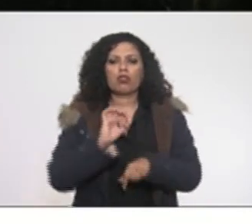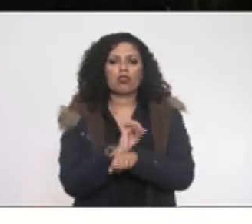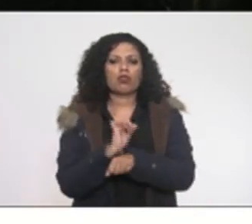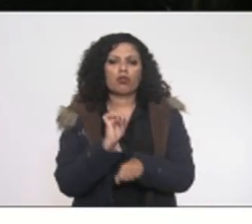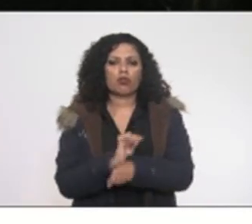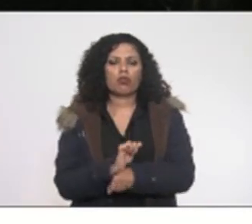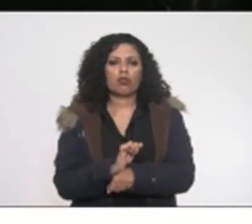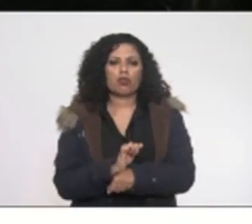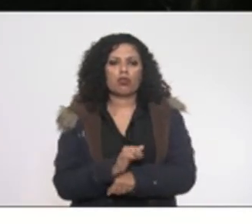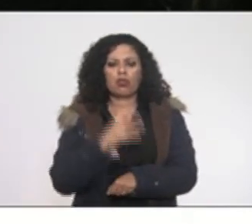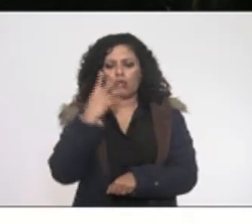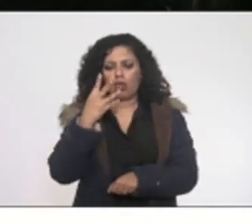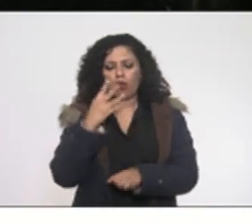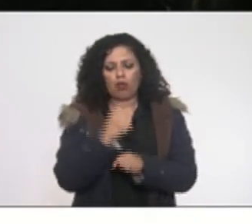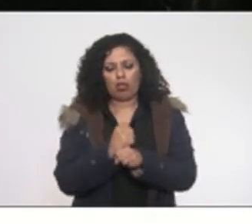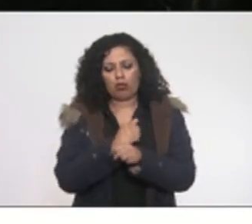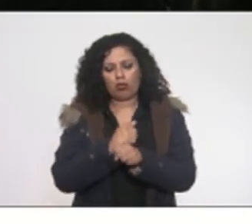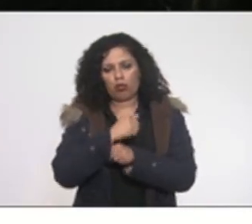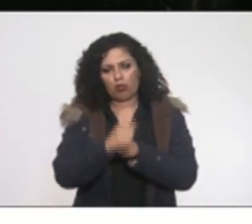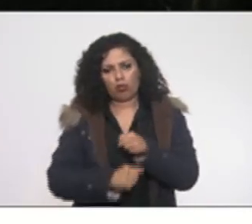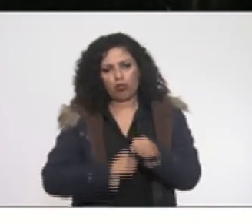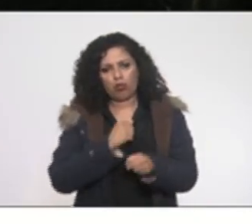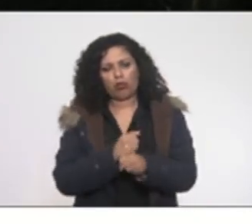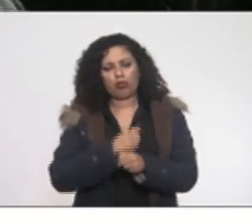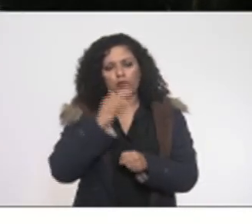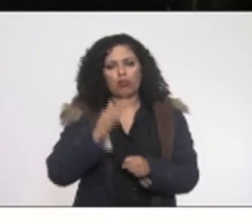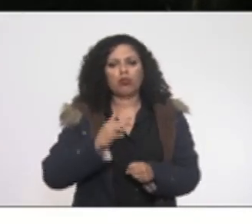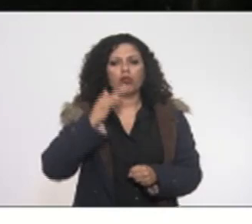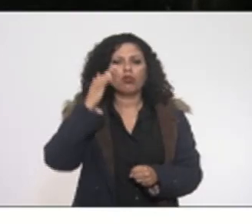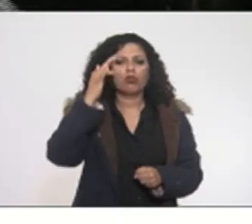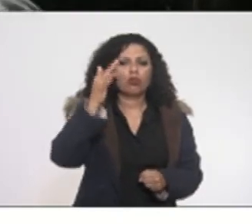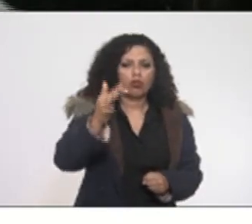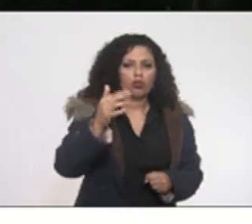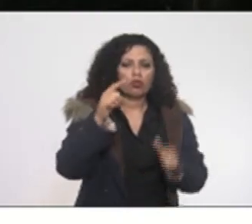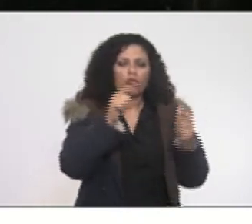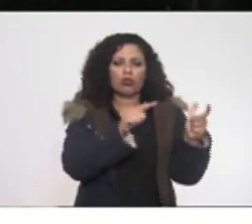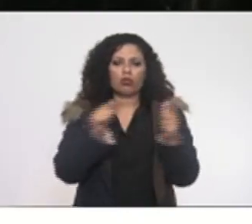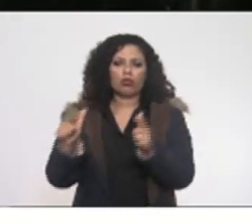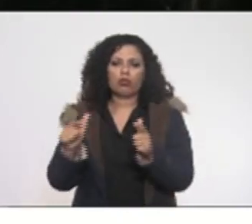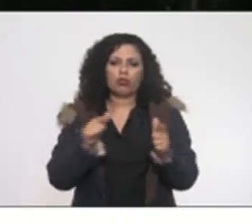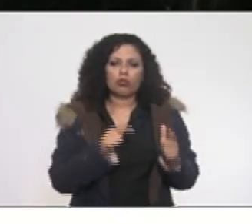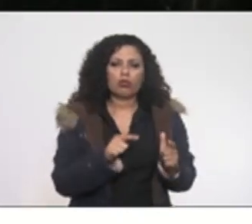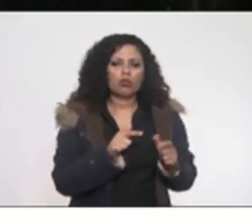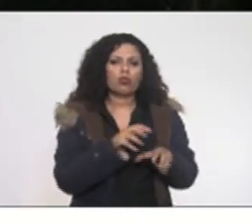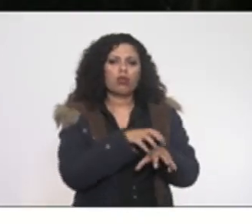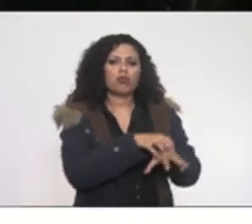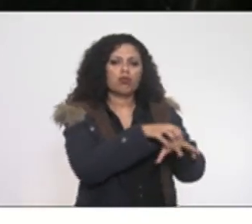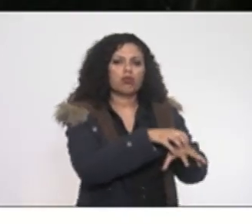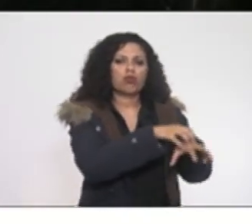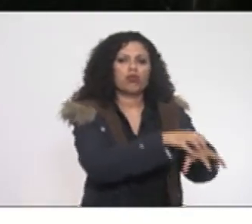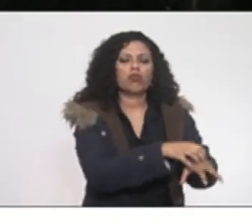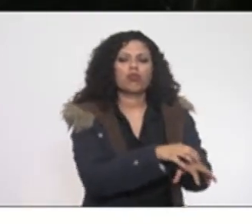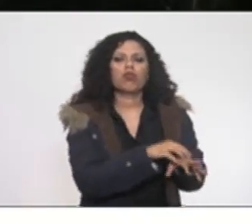a 4 anos, na região produtora, você pague uma tarifa de transporte muito